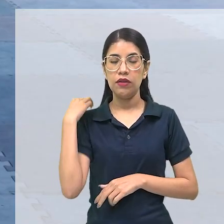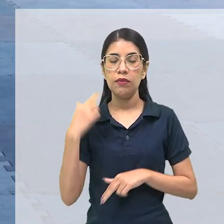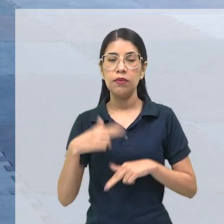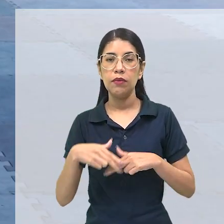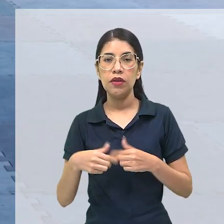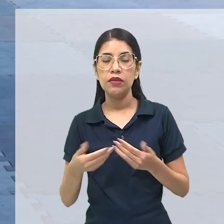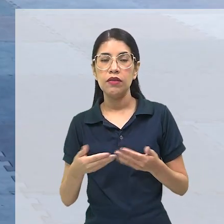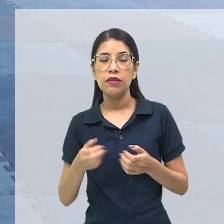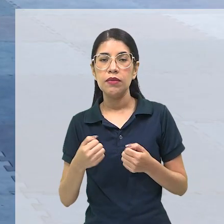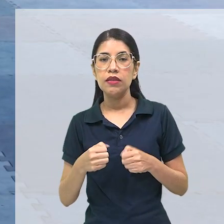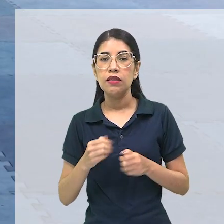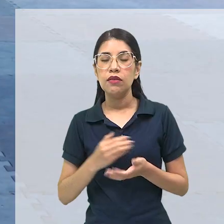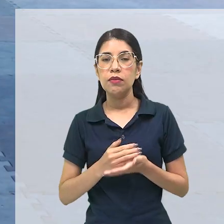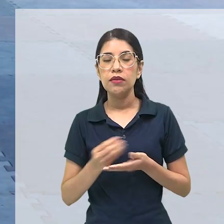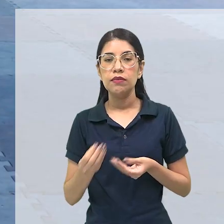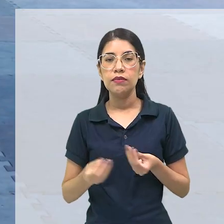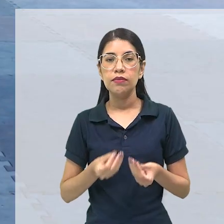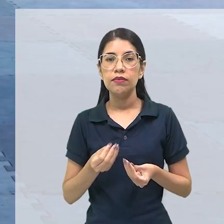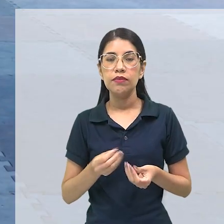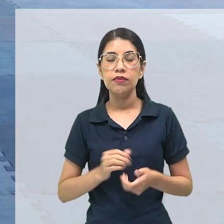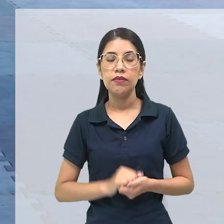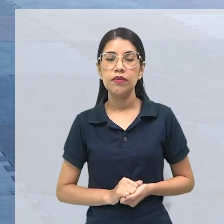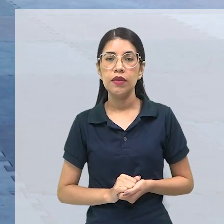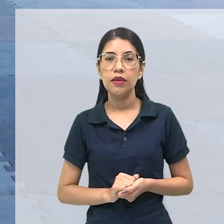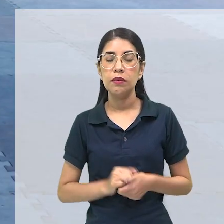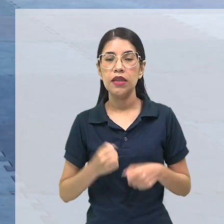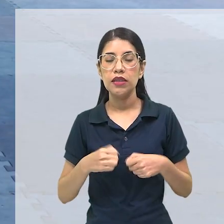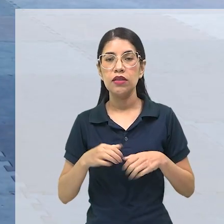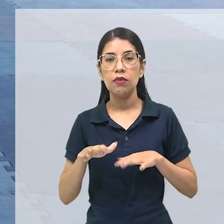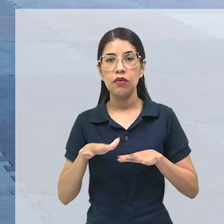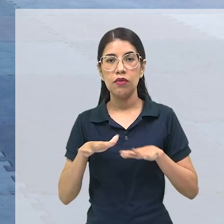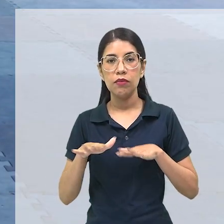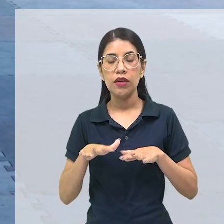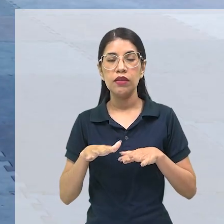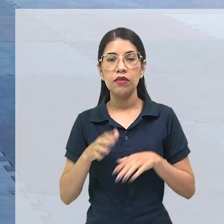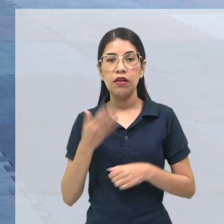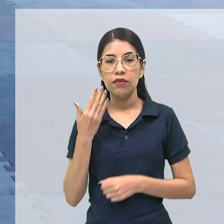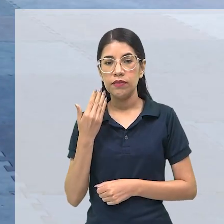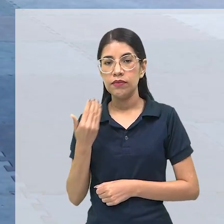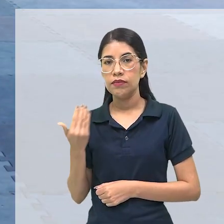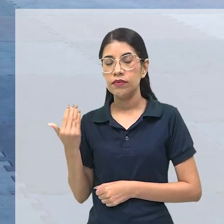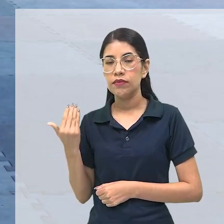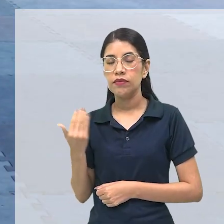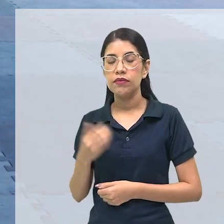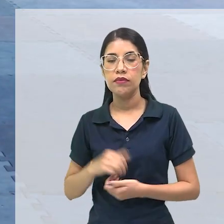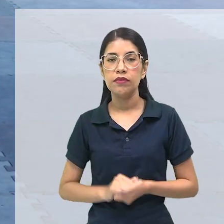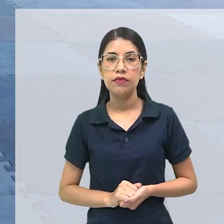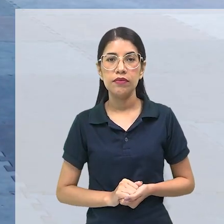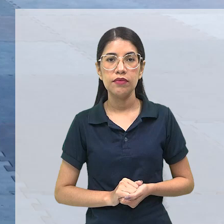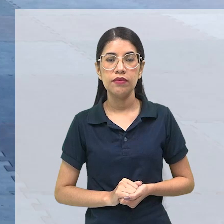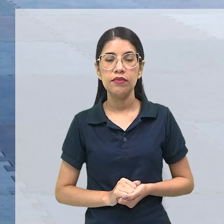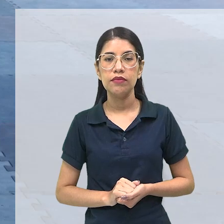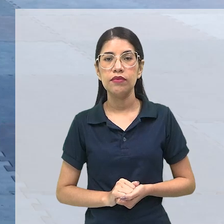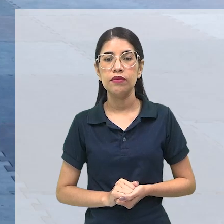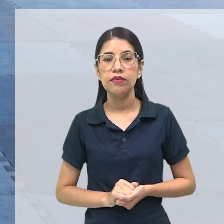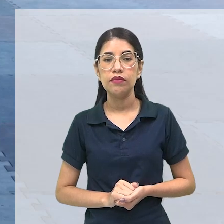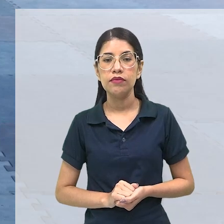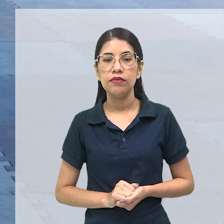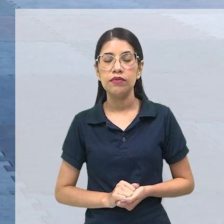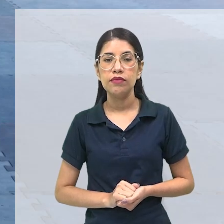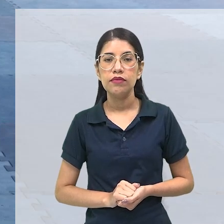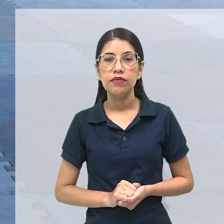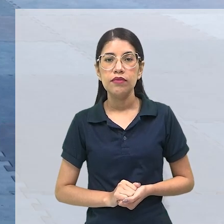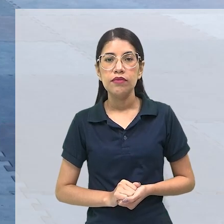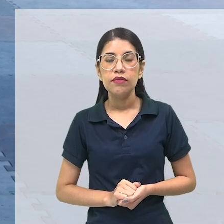gente começa aqui na posição inicial, eu tenho que ser rápido para abrir a guarda dele, pegar no braço, mas aí venho para a